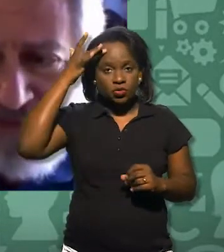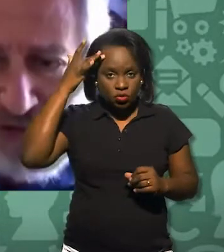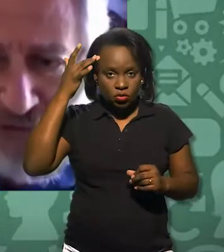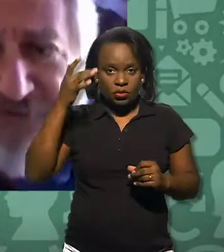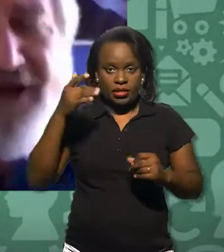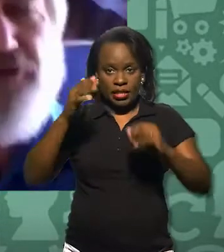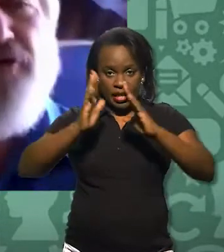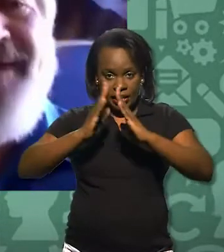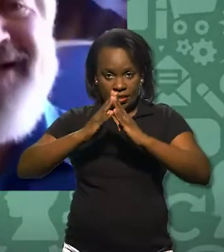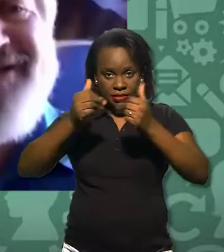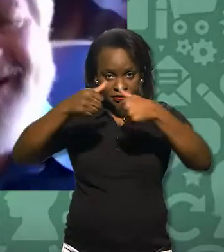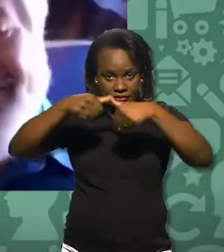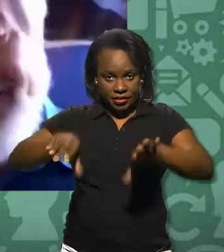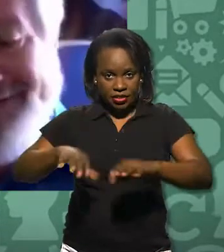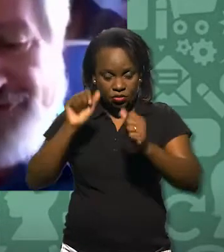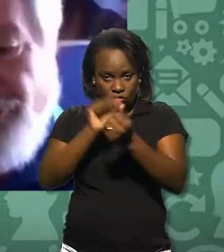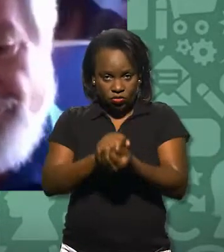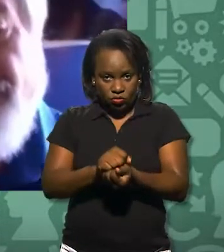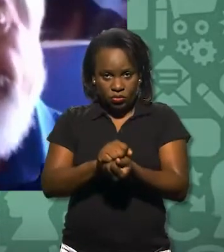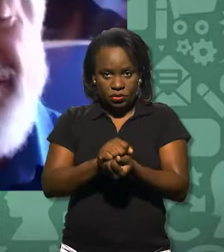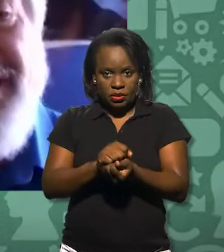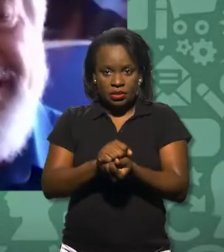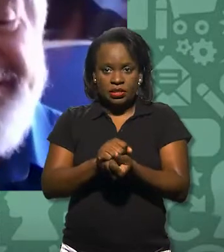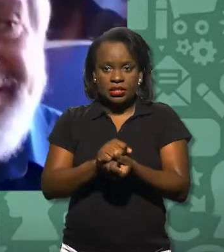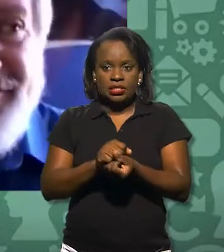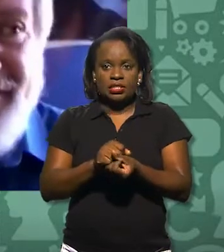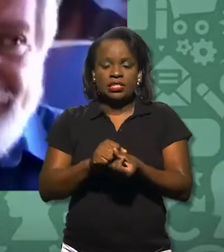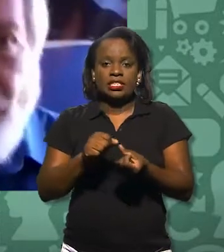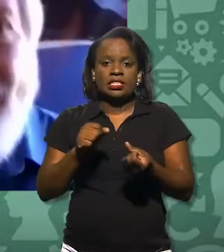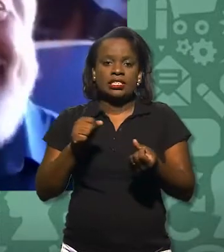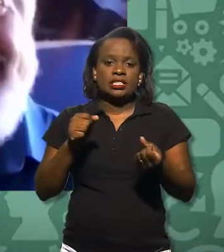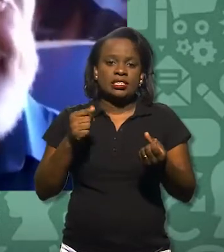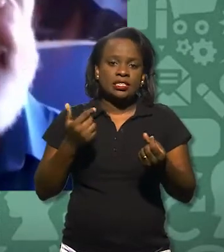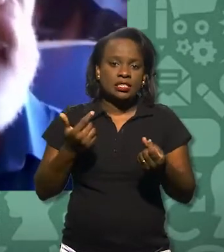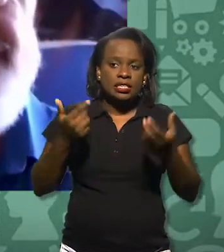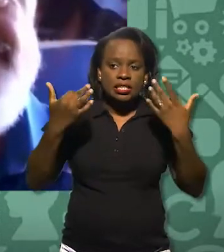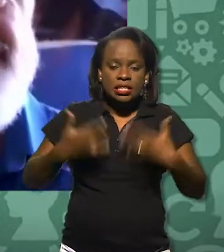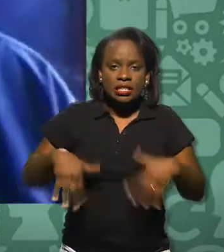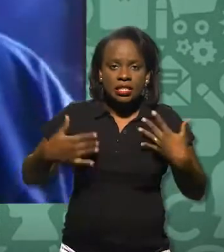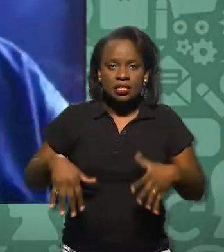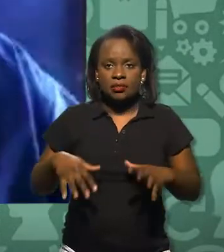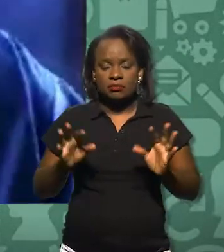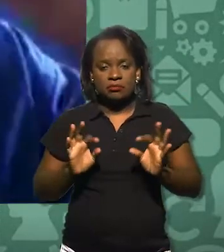As pessoas ficando domesticamente junto, desgastou alguém,